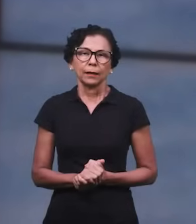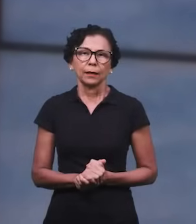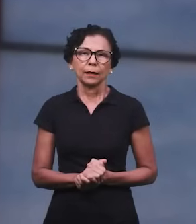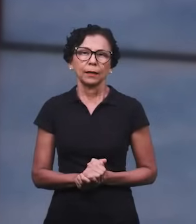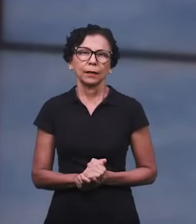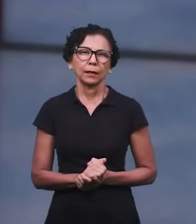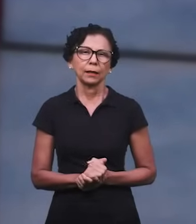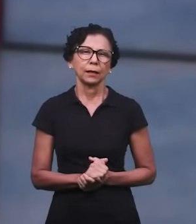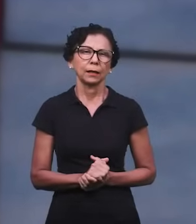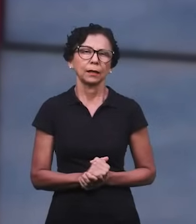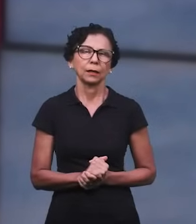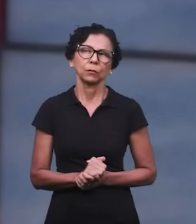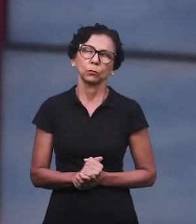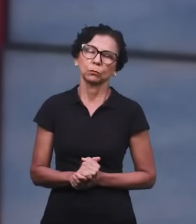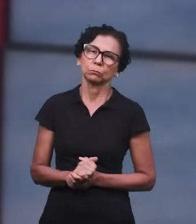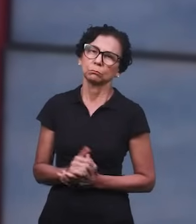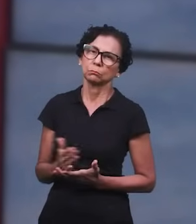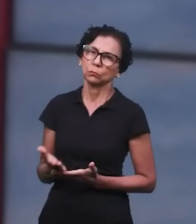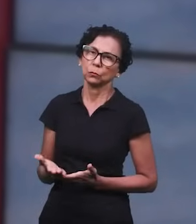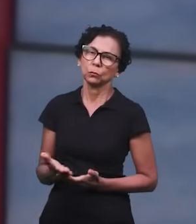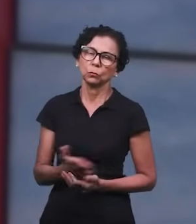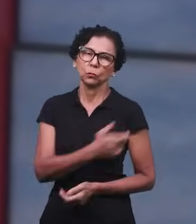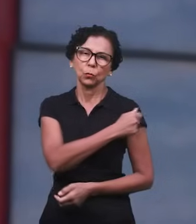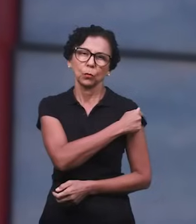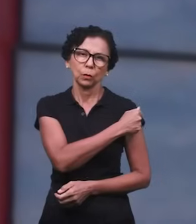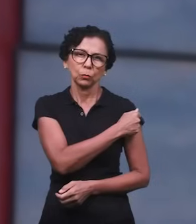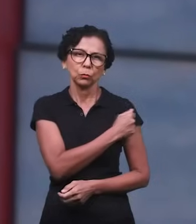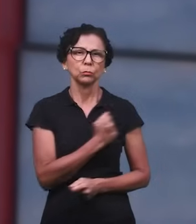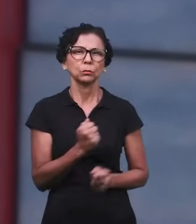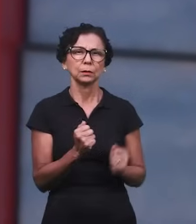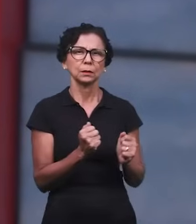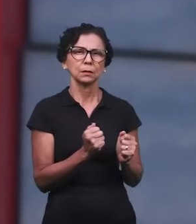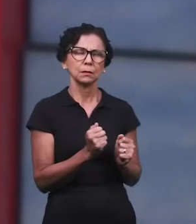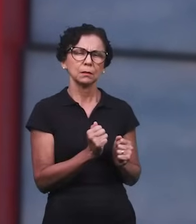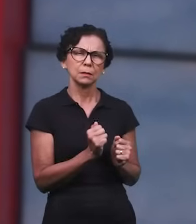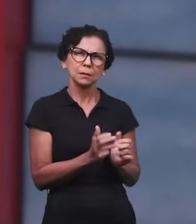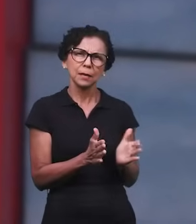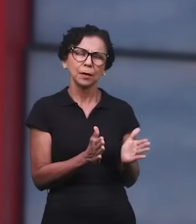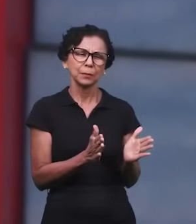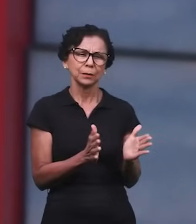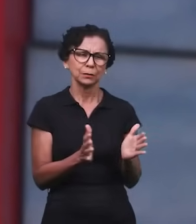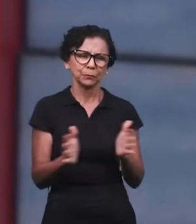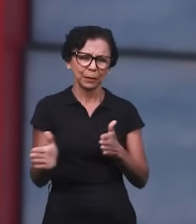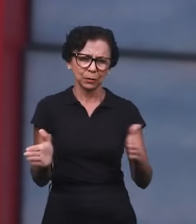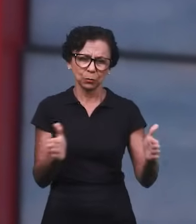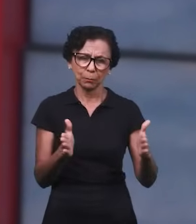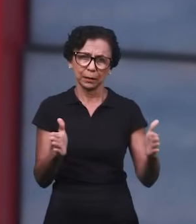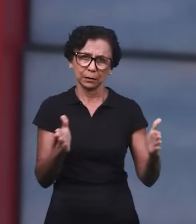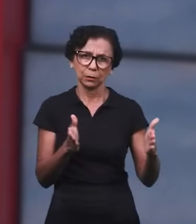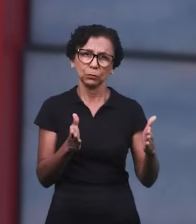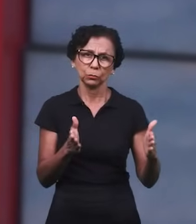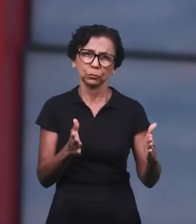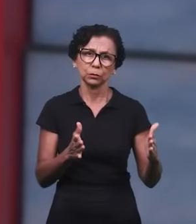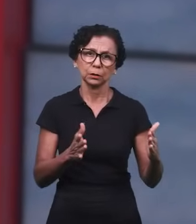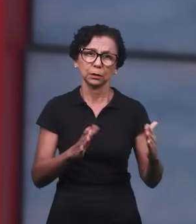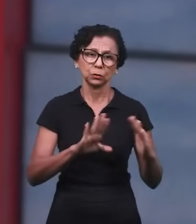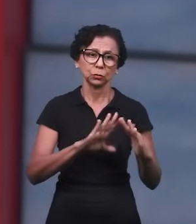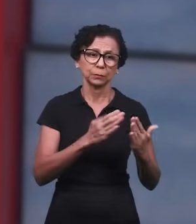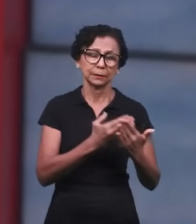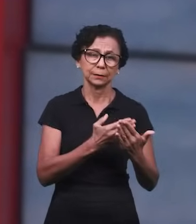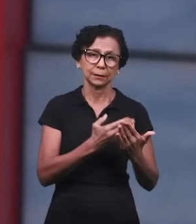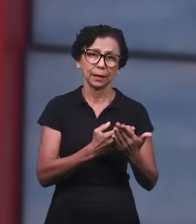um bom cercadinho, que é uma escola de ensino médio, que ele tem todo tipo de